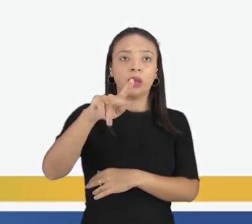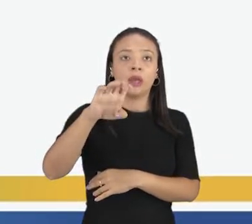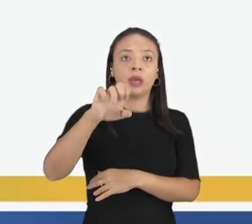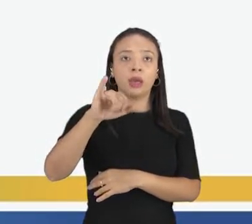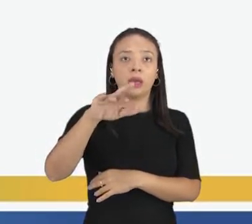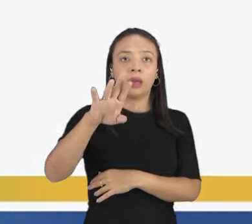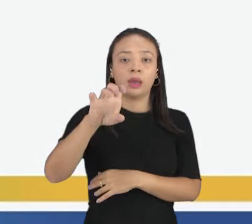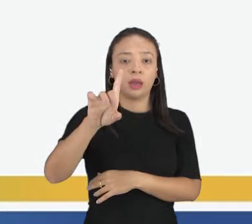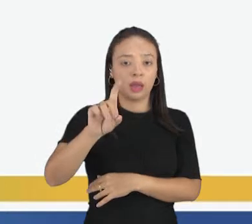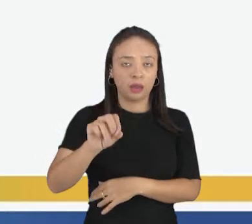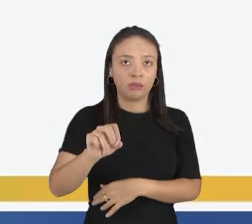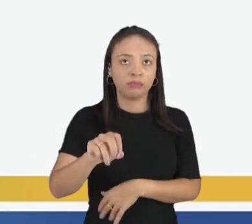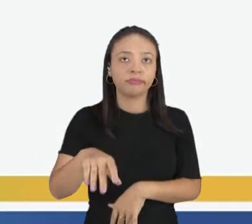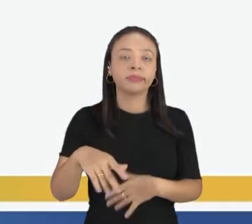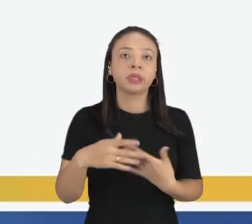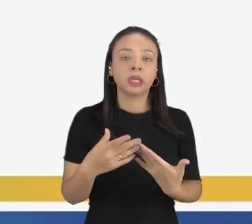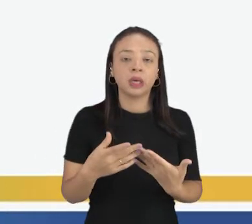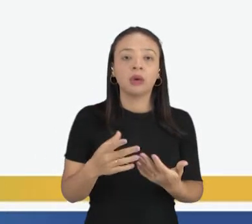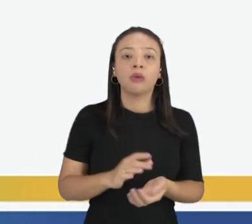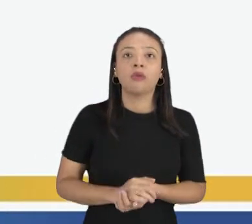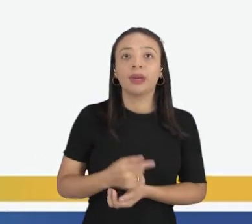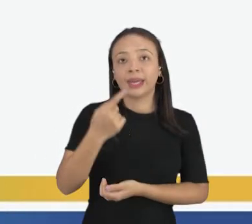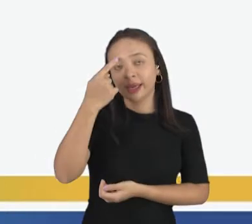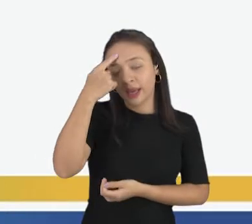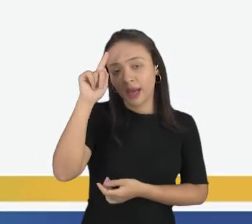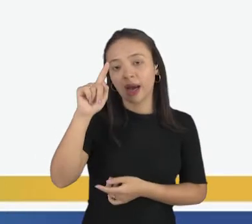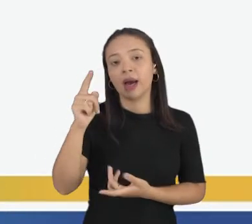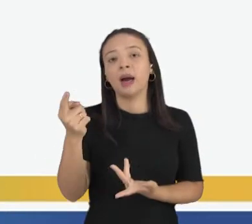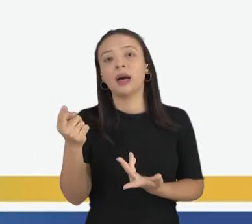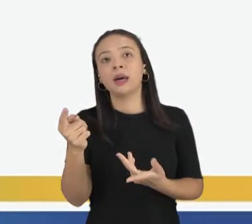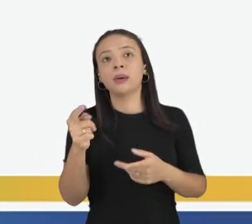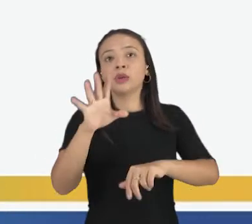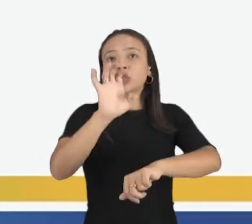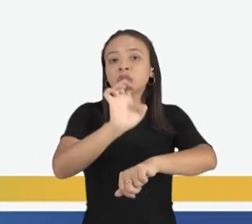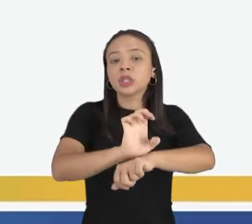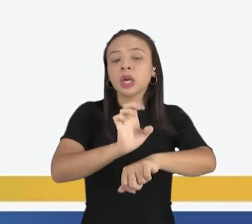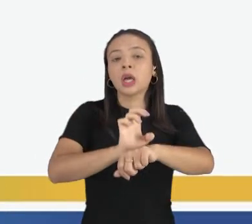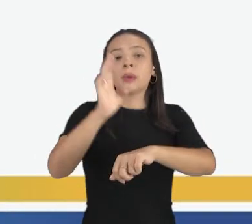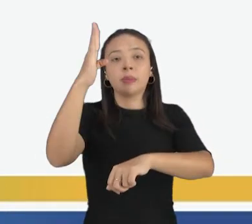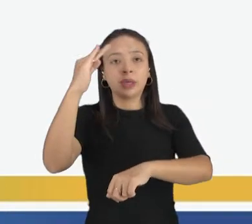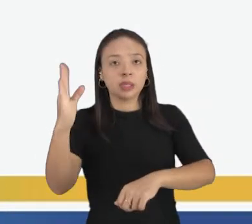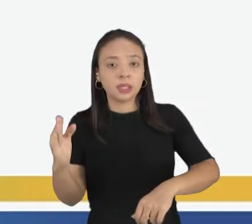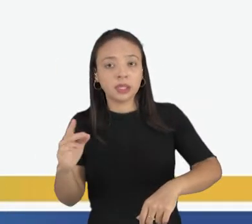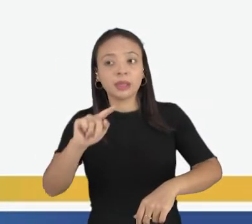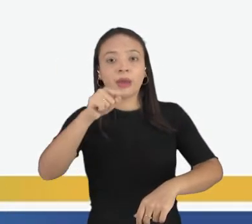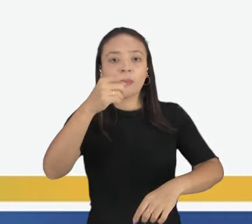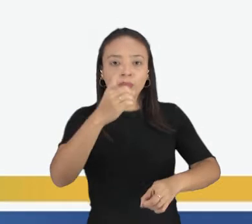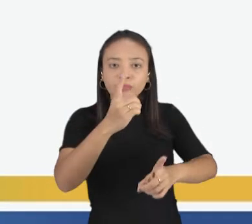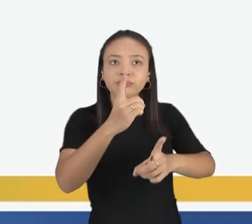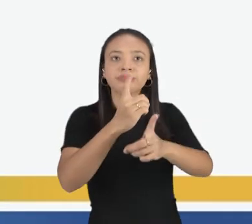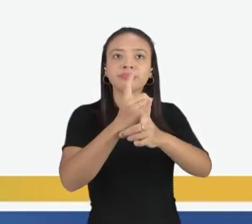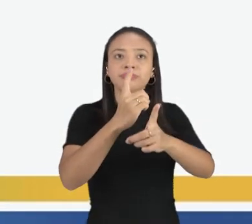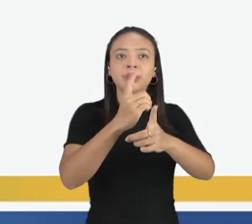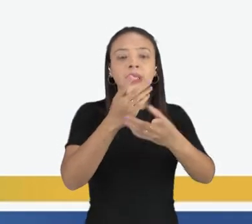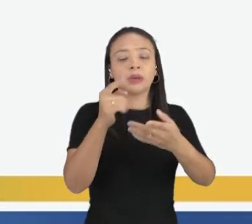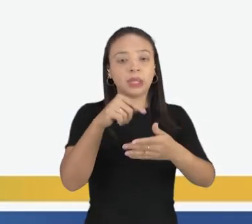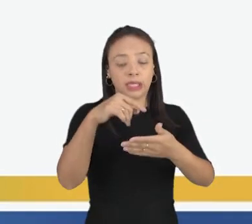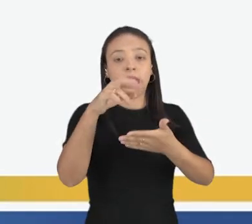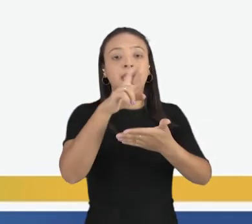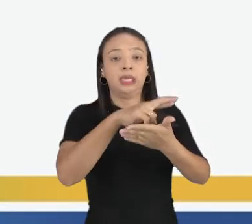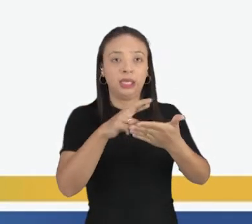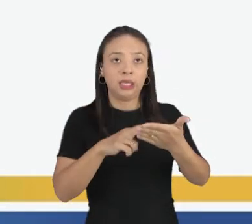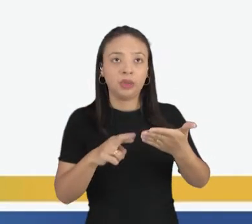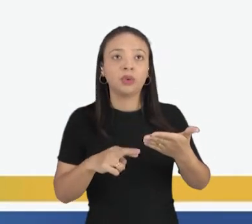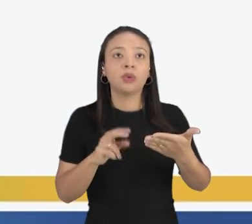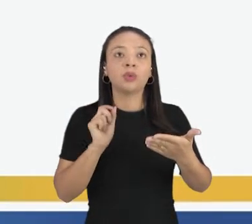durante algum tempo, né, ele ficou desaparecido, as pessoas diziam que ele não existia, mas depois ele foi achado. E aí nesse relatório